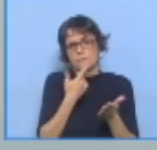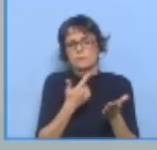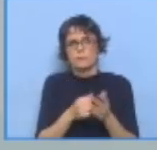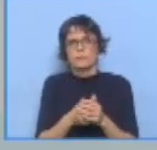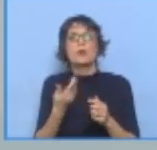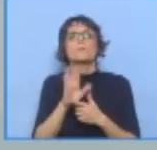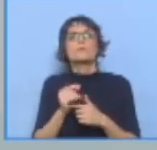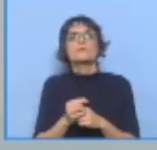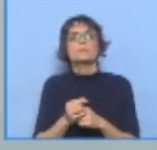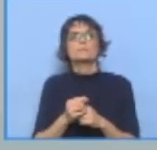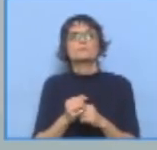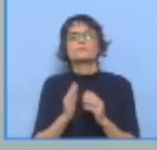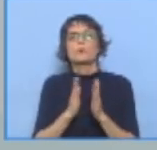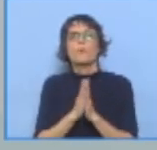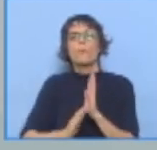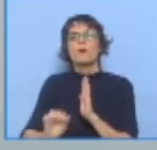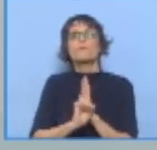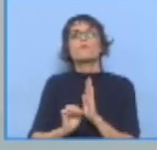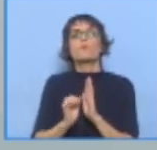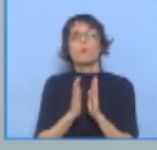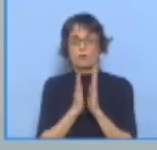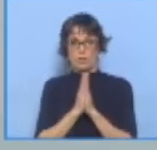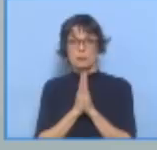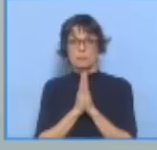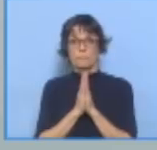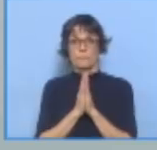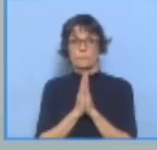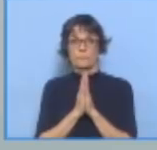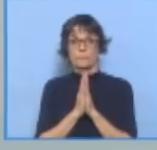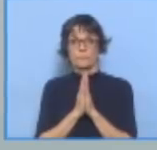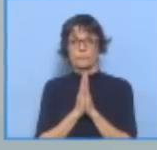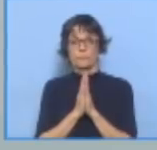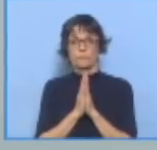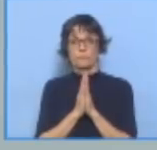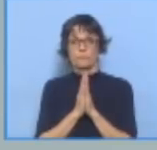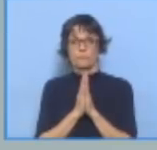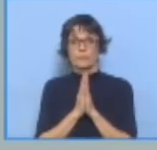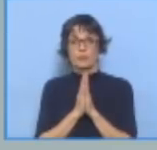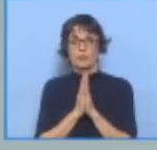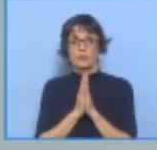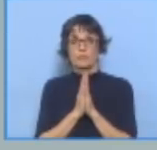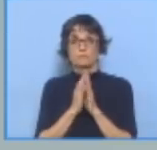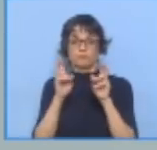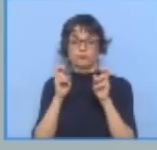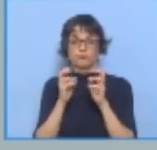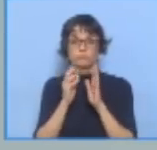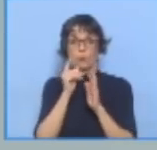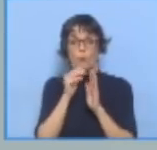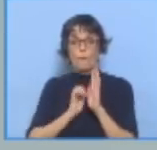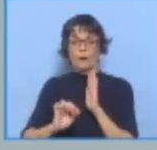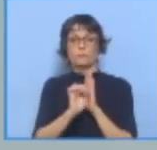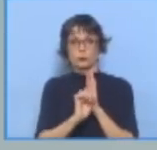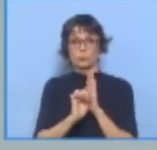Nosso é capaz de ser o exemplo mais paradigmático de algumas alterações pela diferente referência, em vez de